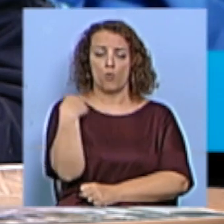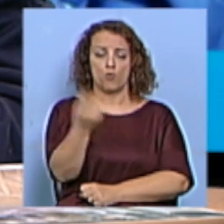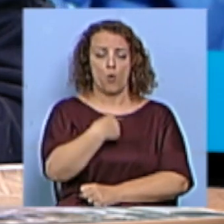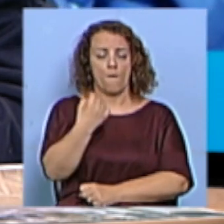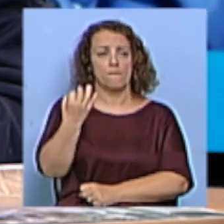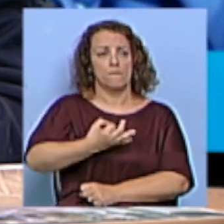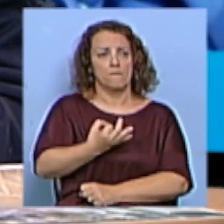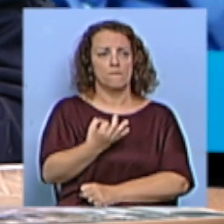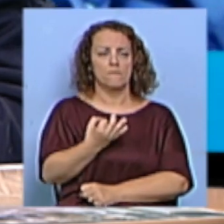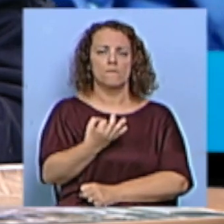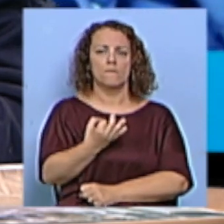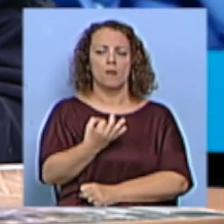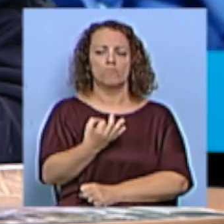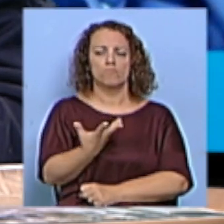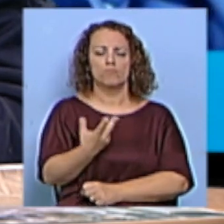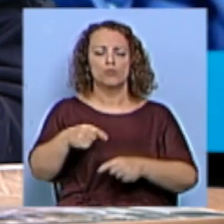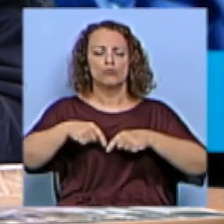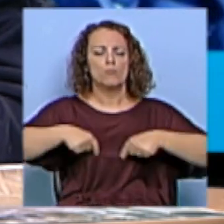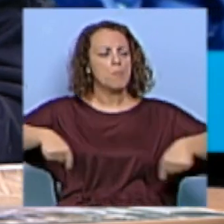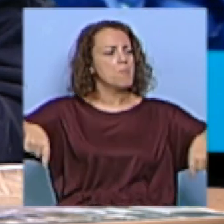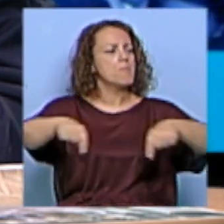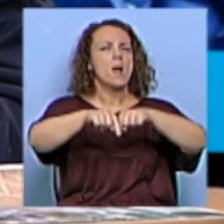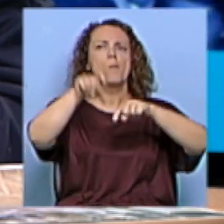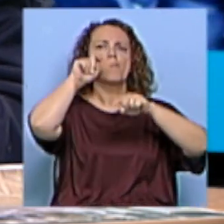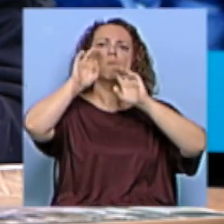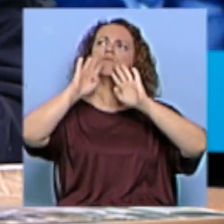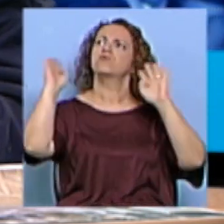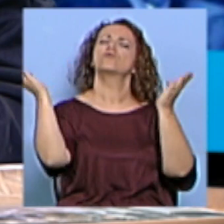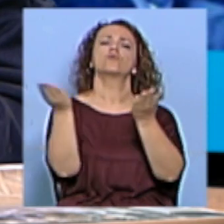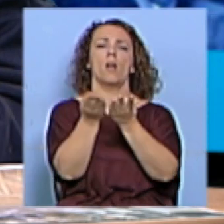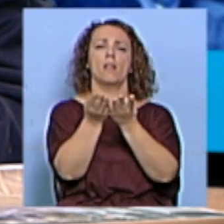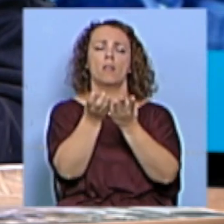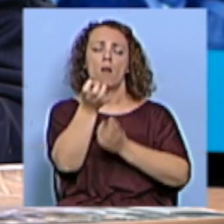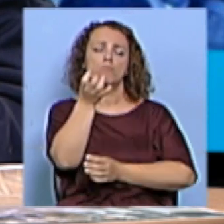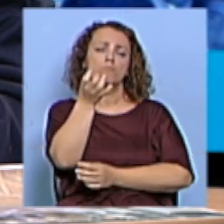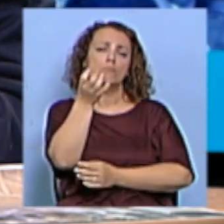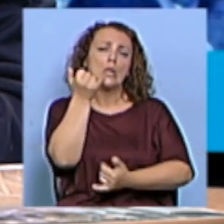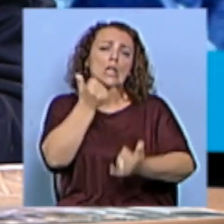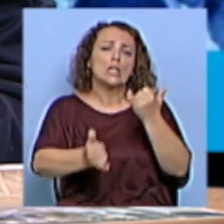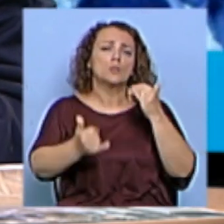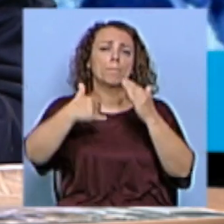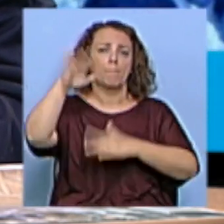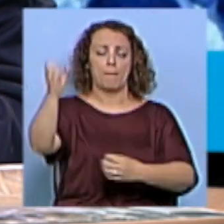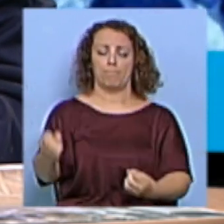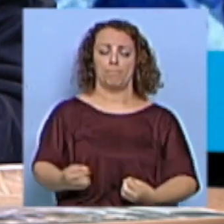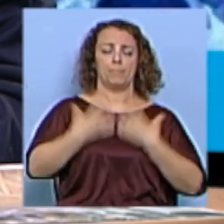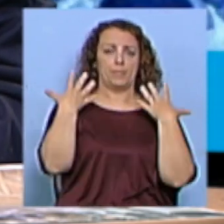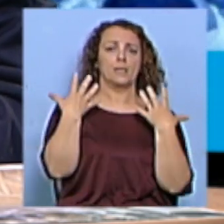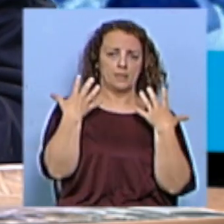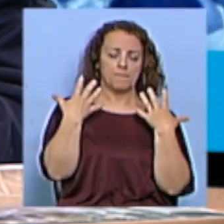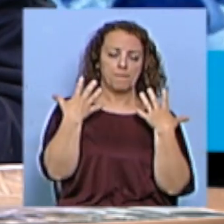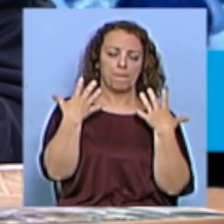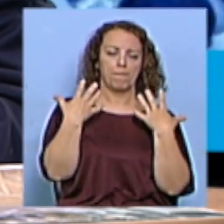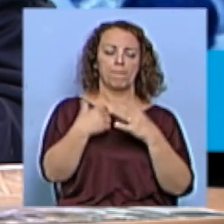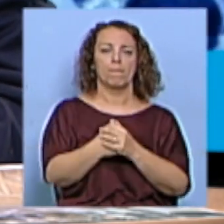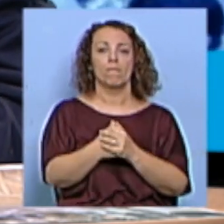em espaços encerrados, temos maior risco de contagiosidade. E, portanto, tanto